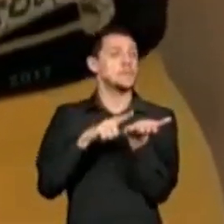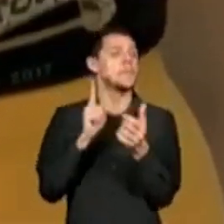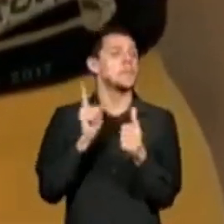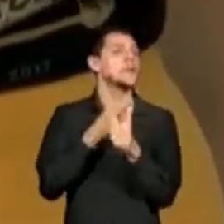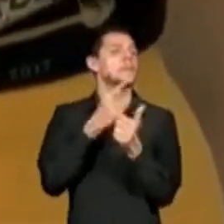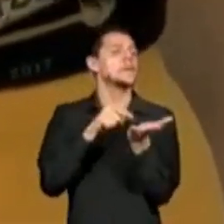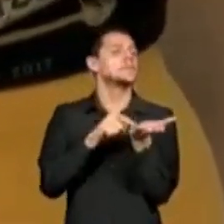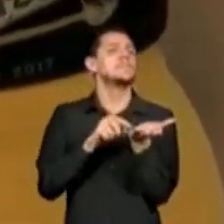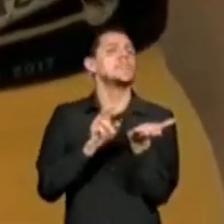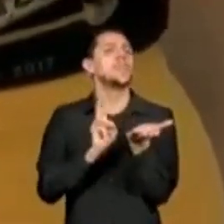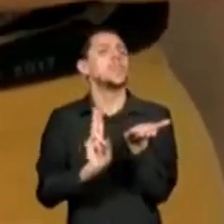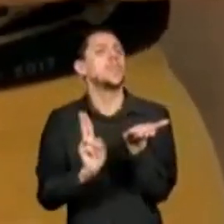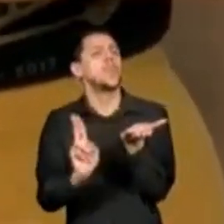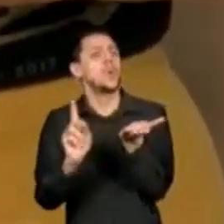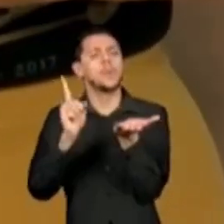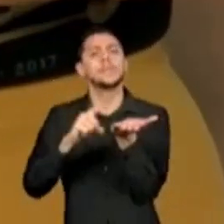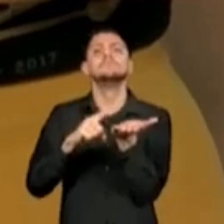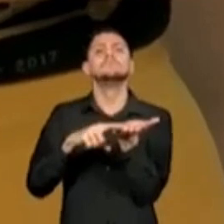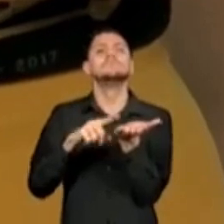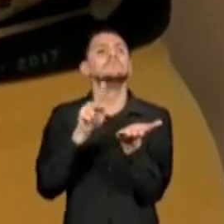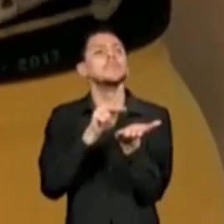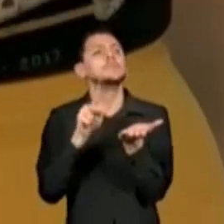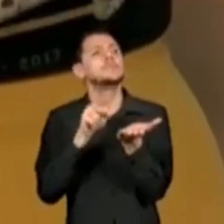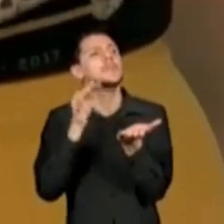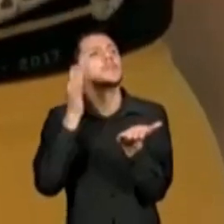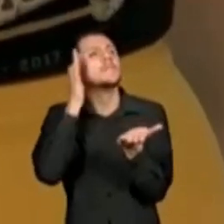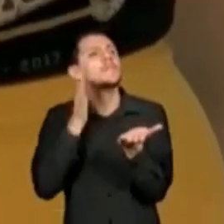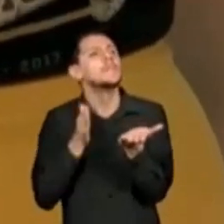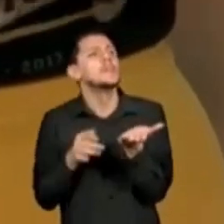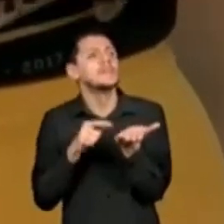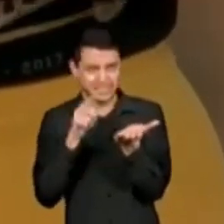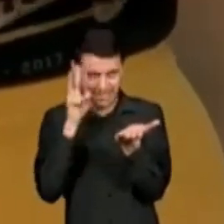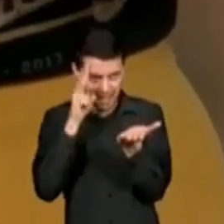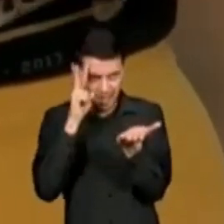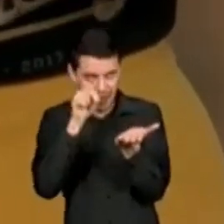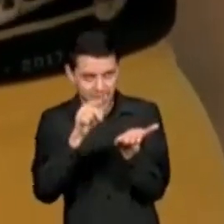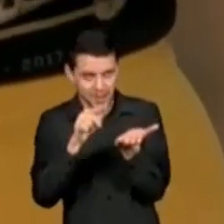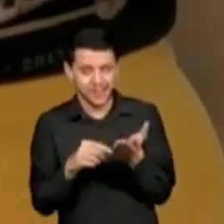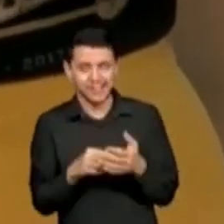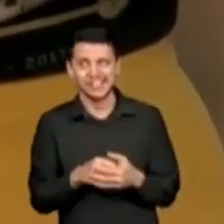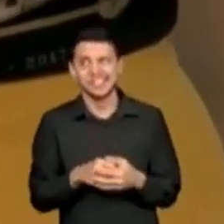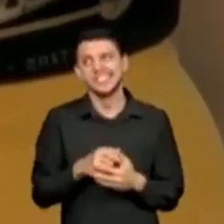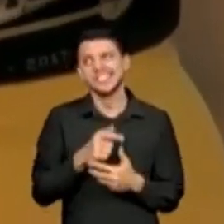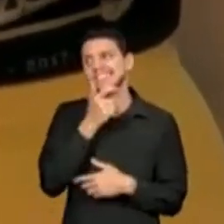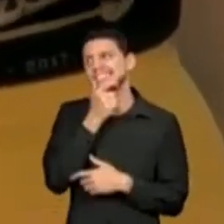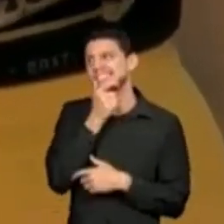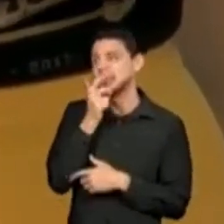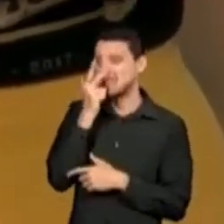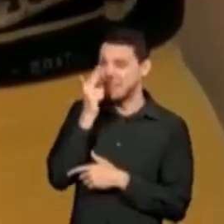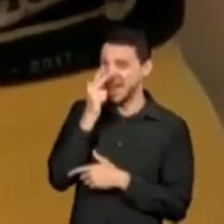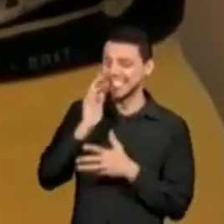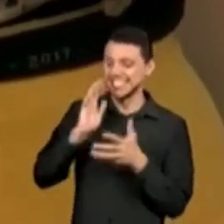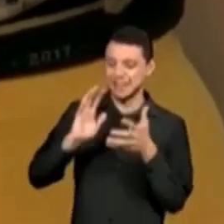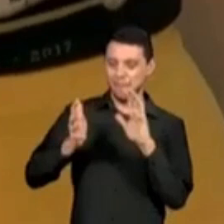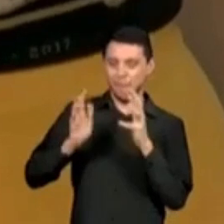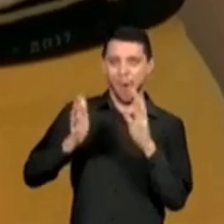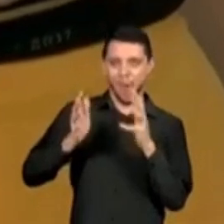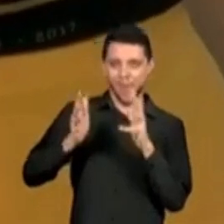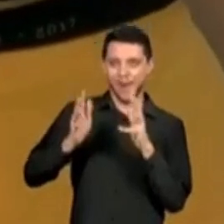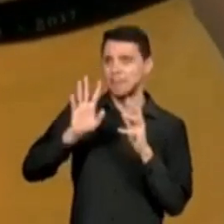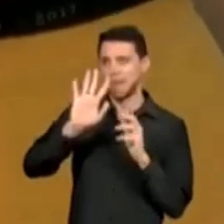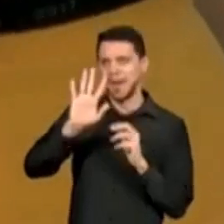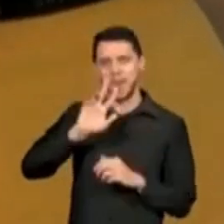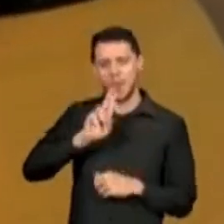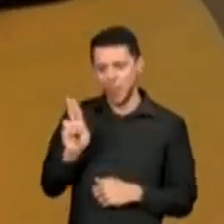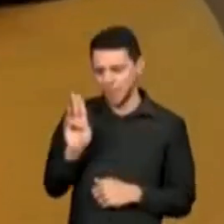Como será o nome desta figura, Pro? Será que você lembra? Olha, eu sei que isso parece uma bola, mas eu sei que o nome não é bola. Não é